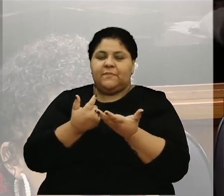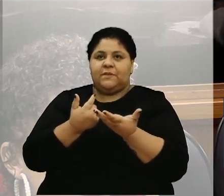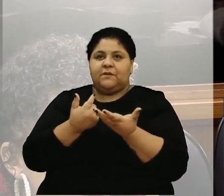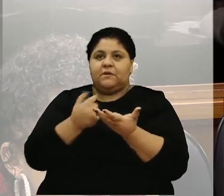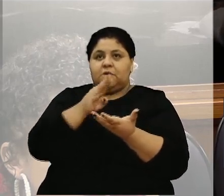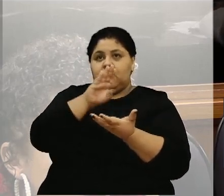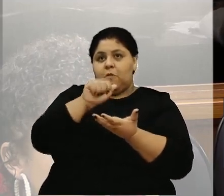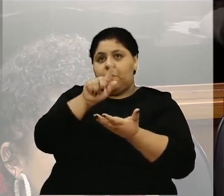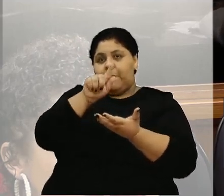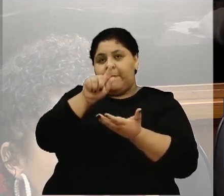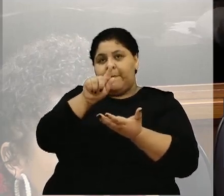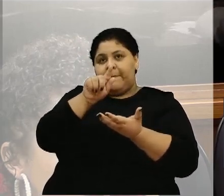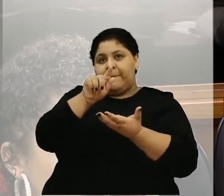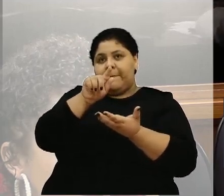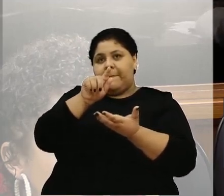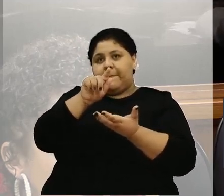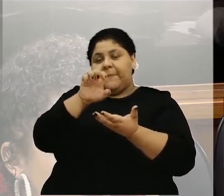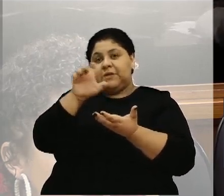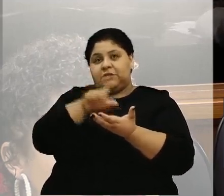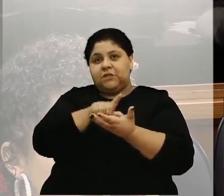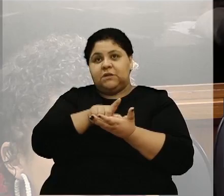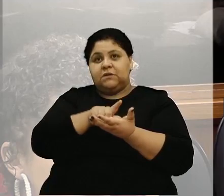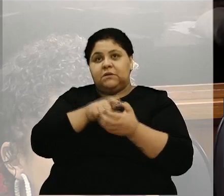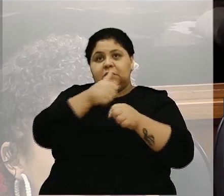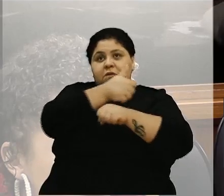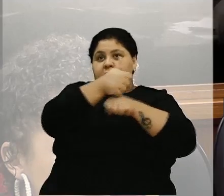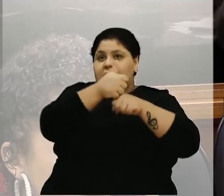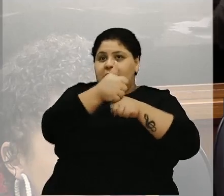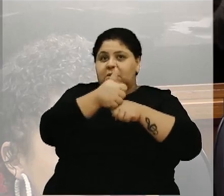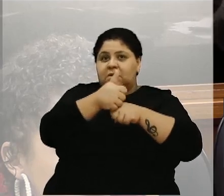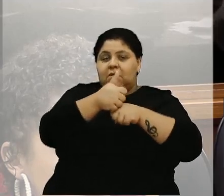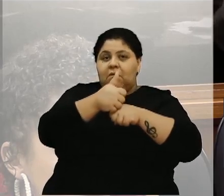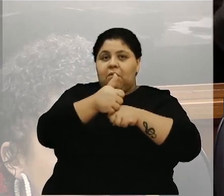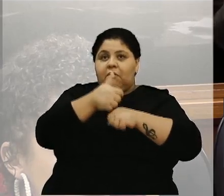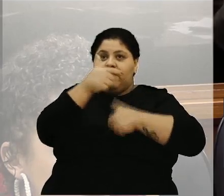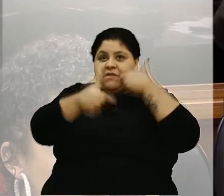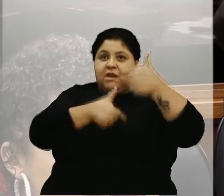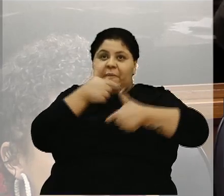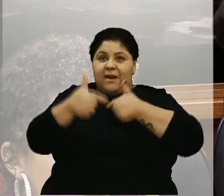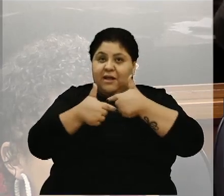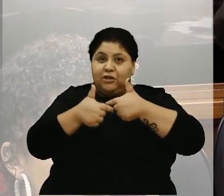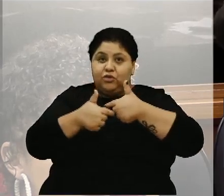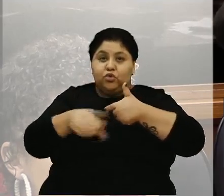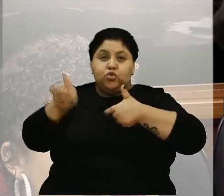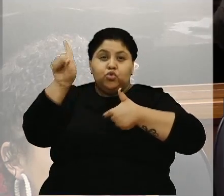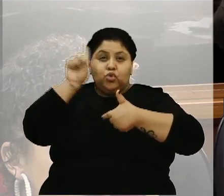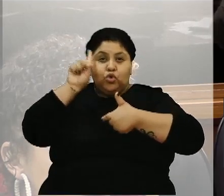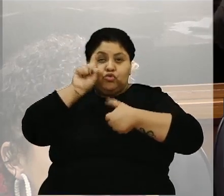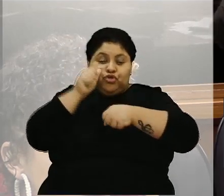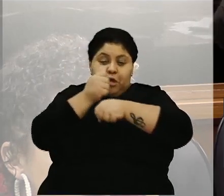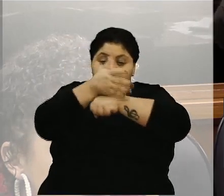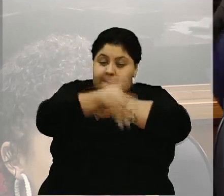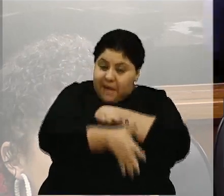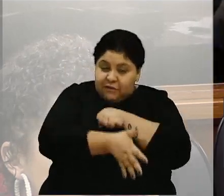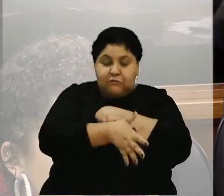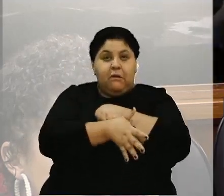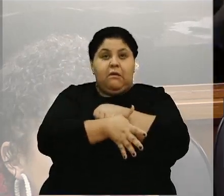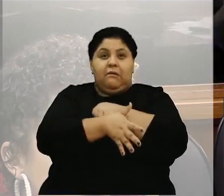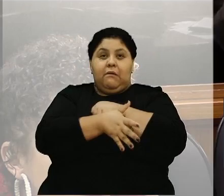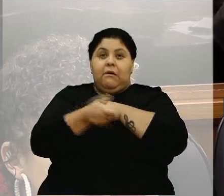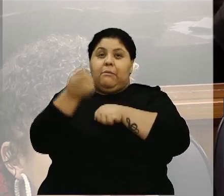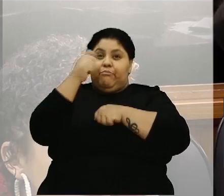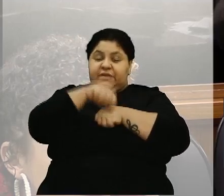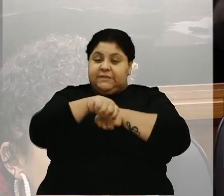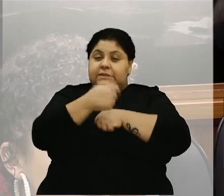que é uma das pessoas que eu conheço da Defesa Civil, que estão virando noite, Porque é 2, 3 pessoas na Defesa Civil. Então precisa ter recurso,